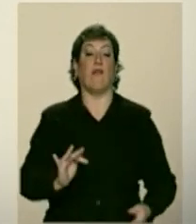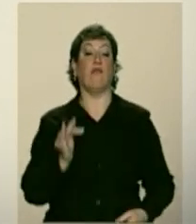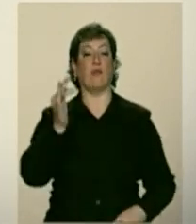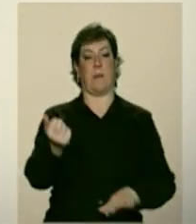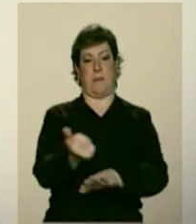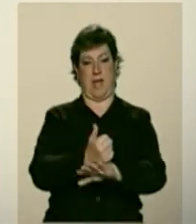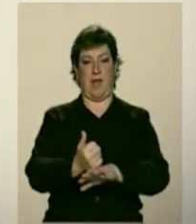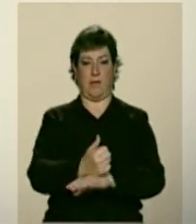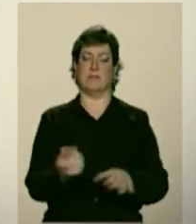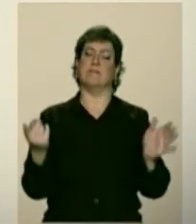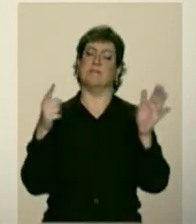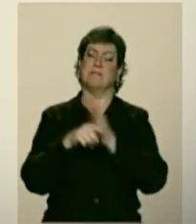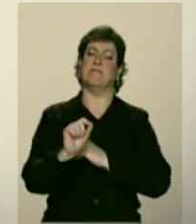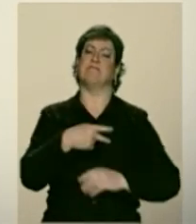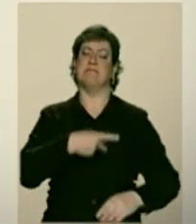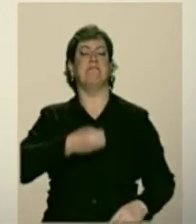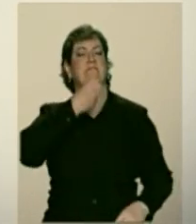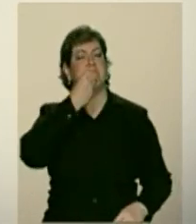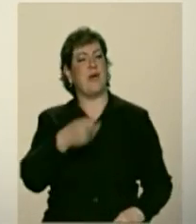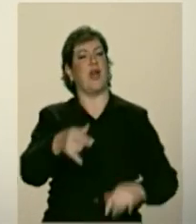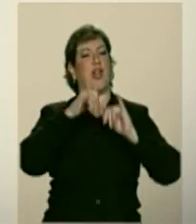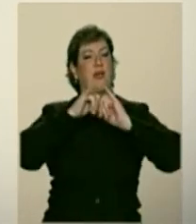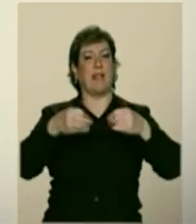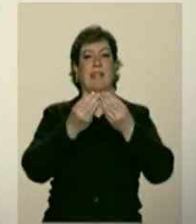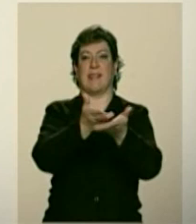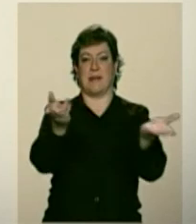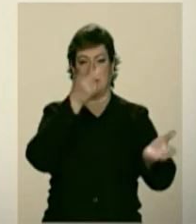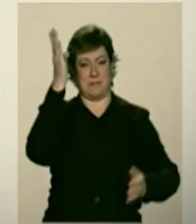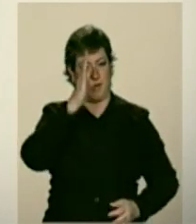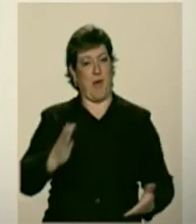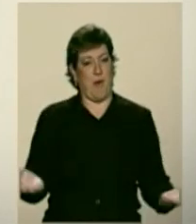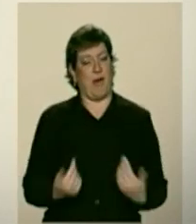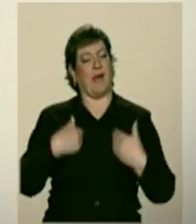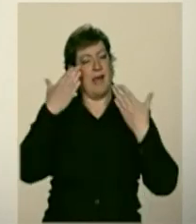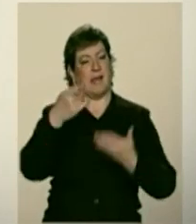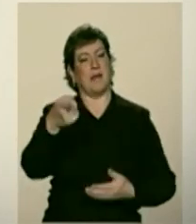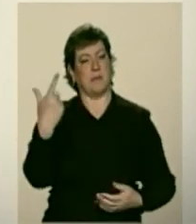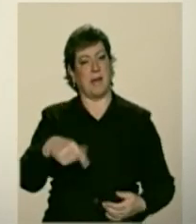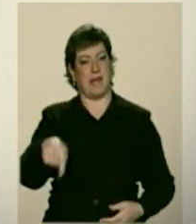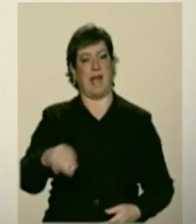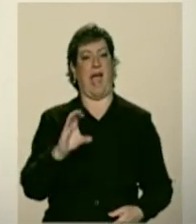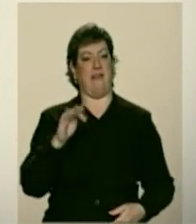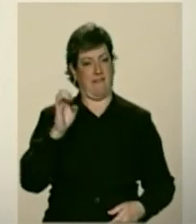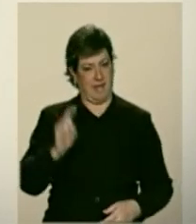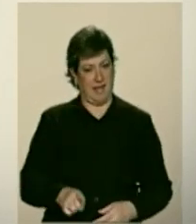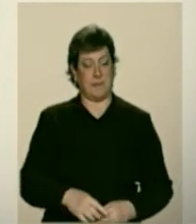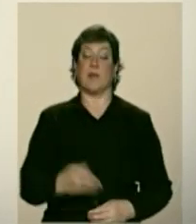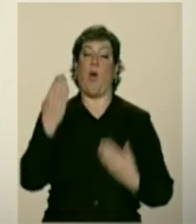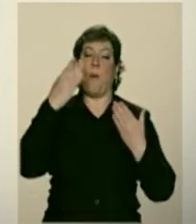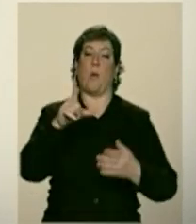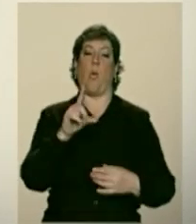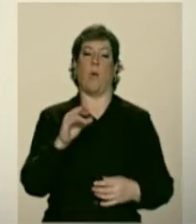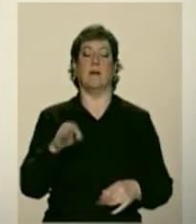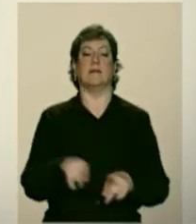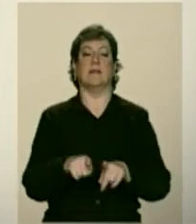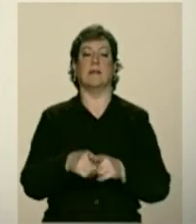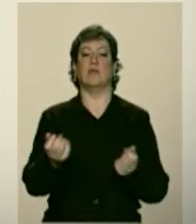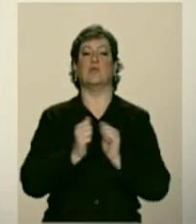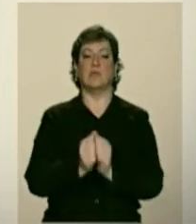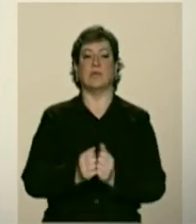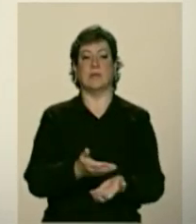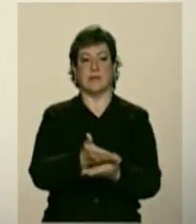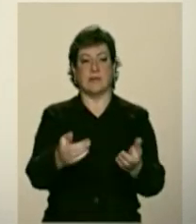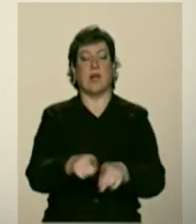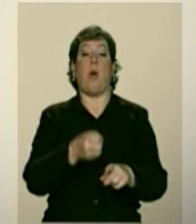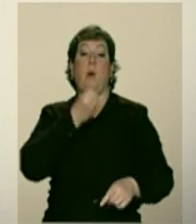melhor. Presidenta, que boa notícia que a senhora deu aos brasileiros hoje. Eu agradeço a senhora por mais esse café. Obrigada pela companhia,